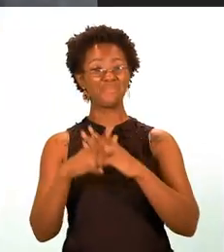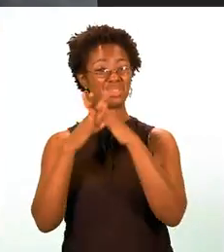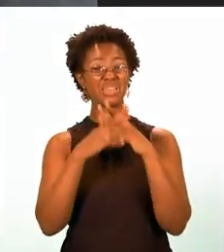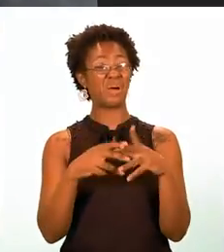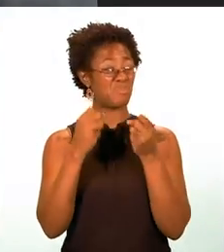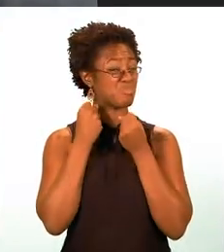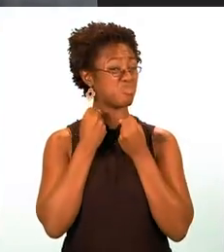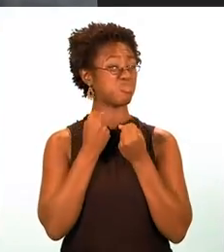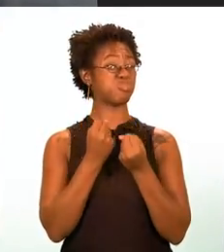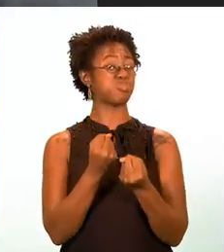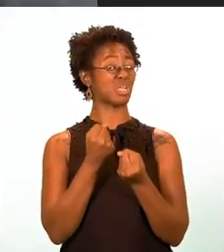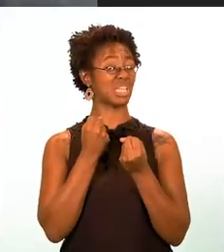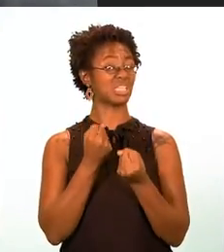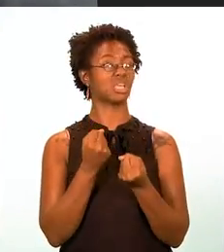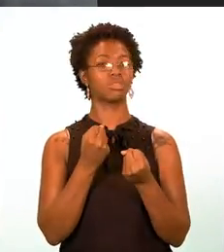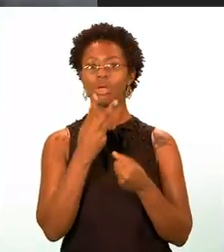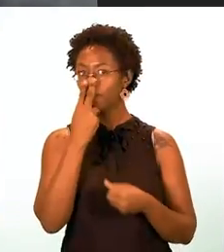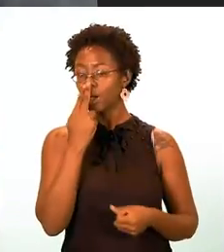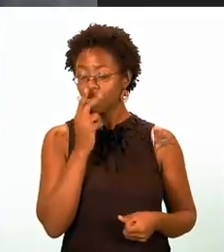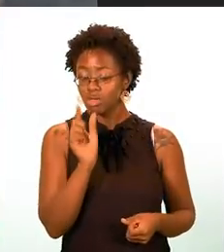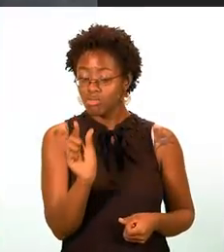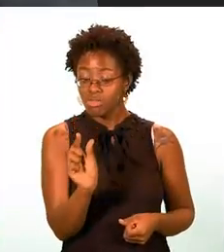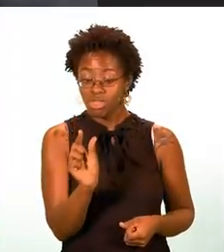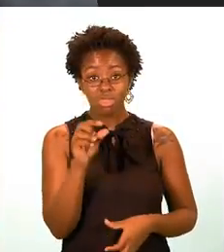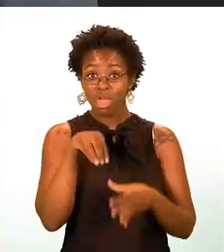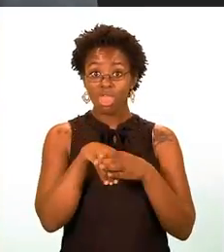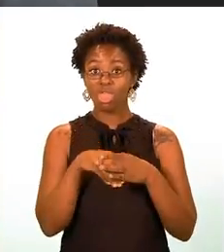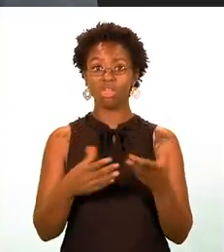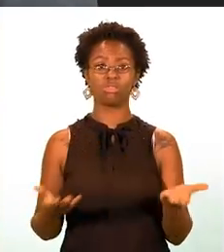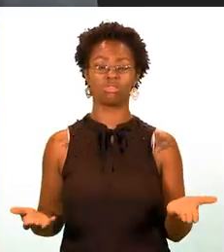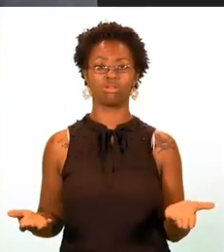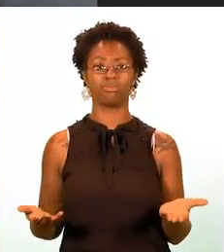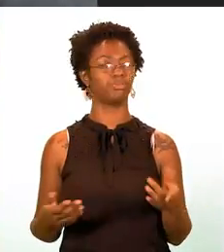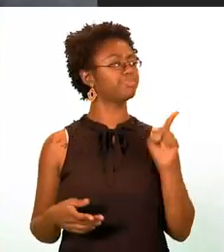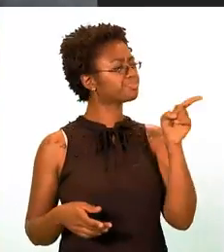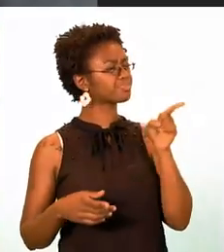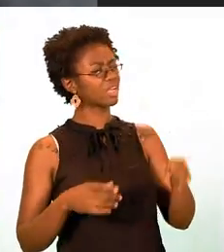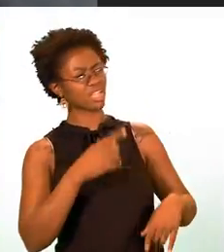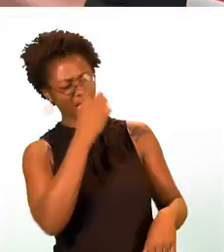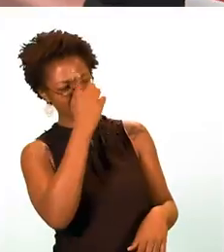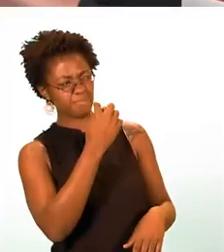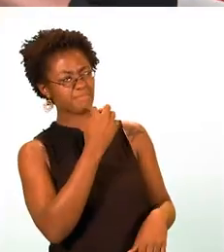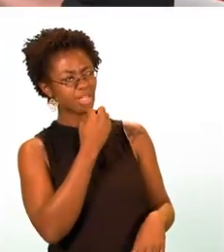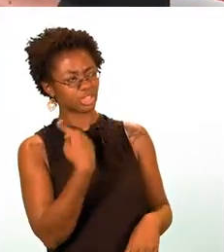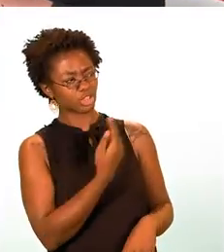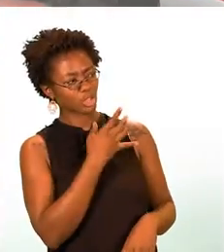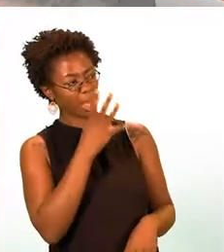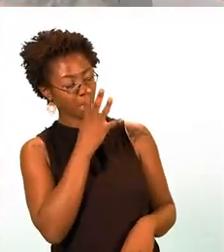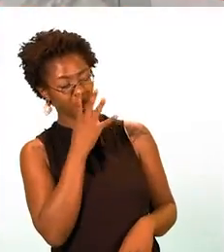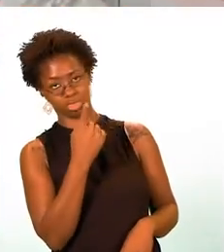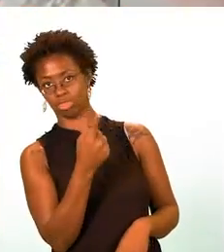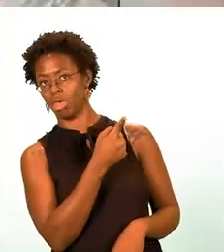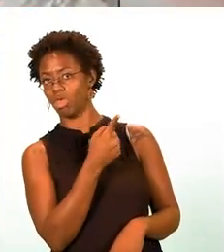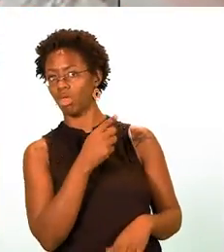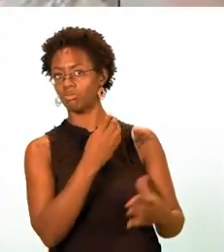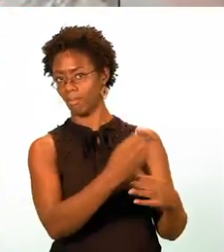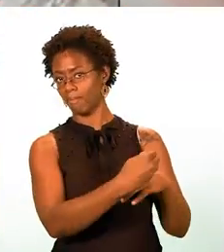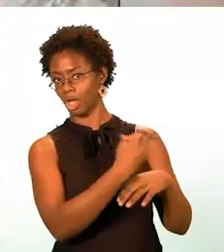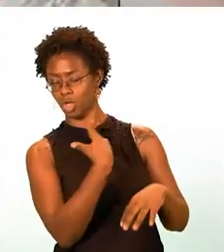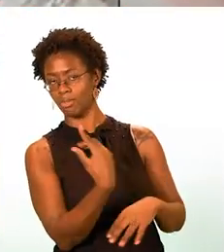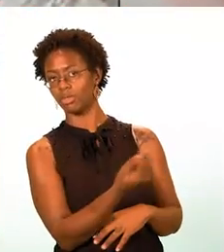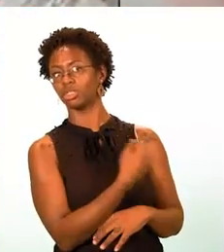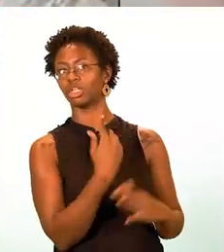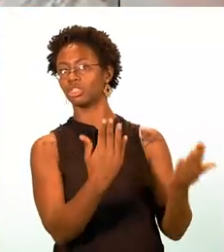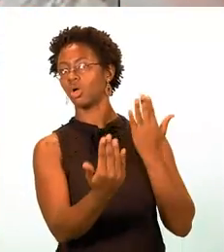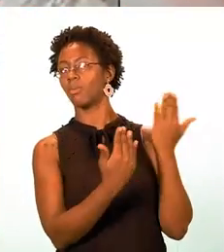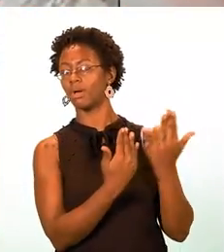de altas toneladas e fica assim, parecendo uma pulga lá dentro. Ah, então essa imagem que a gente está acompanhando aqui agora, que você mandou